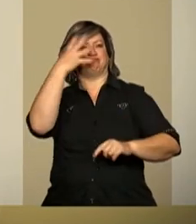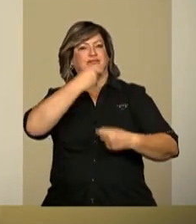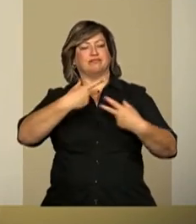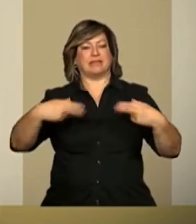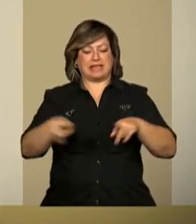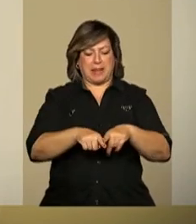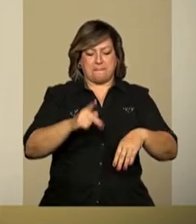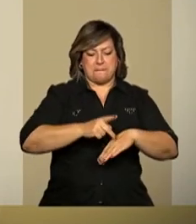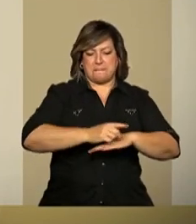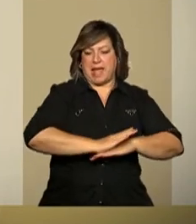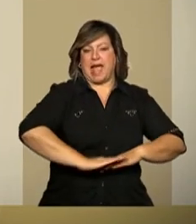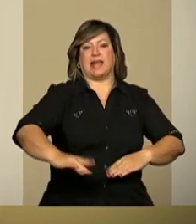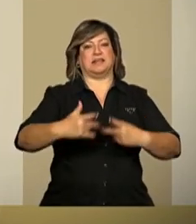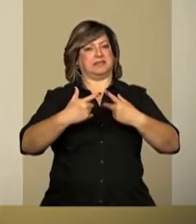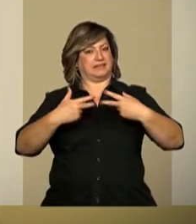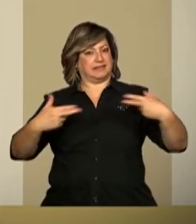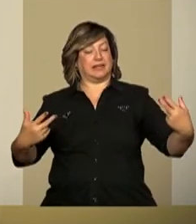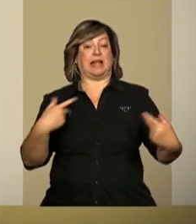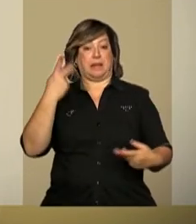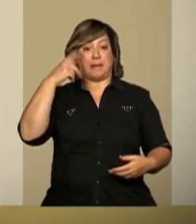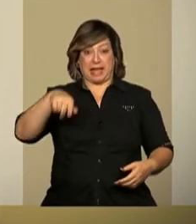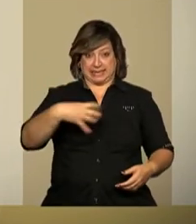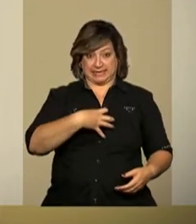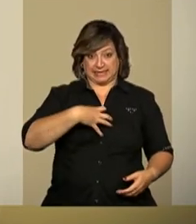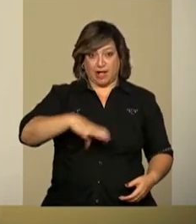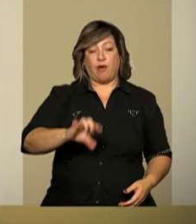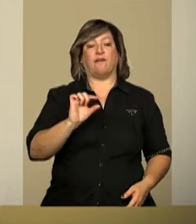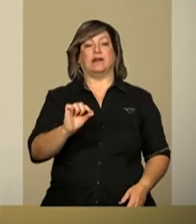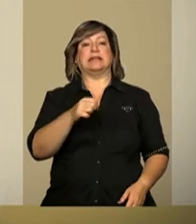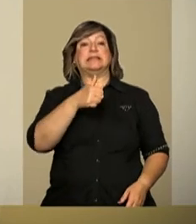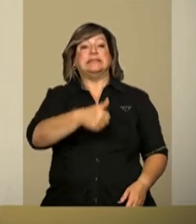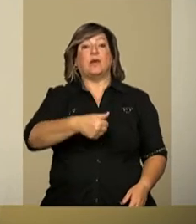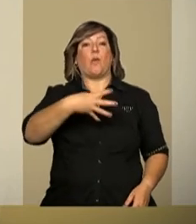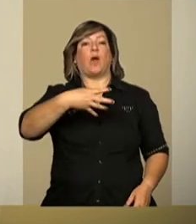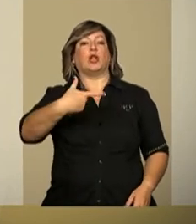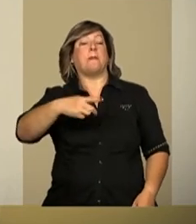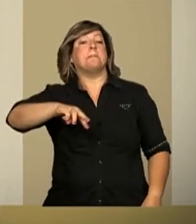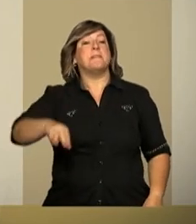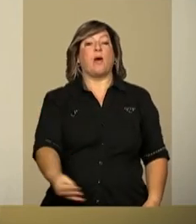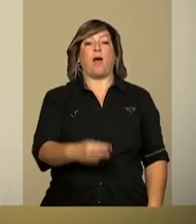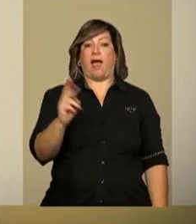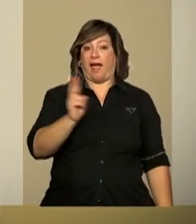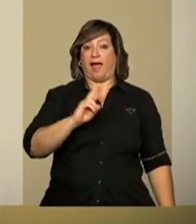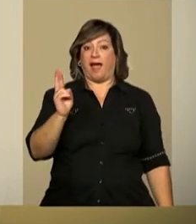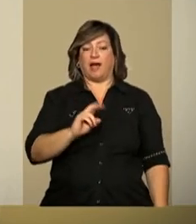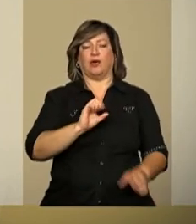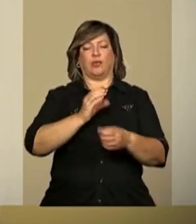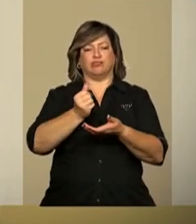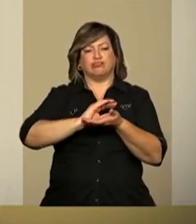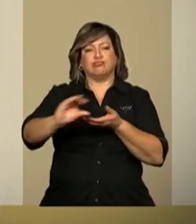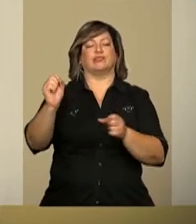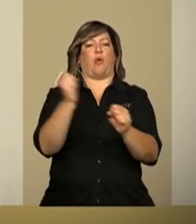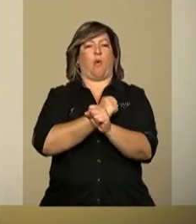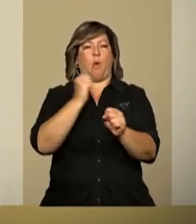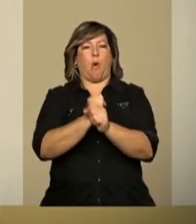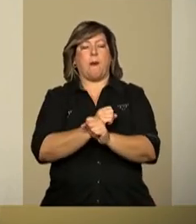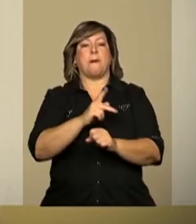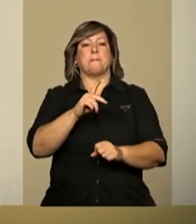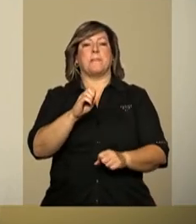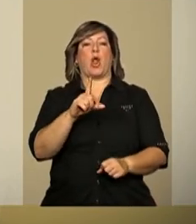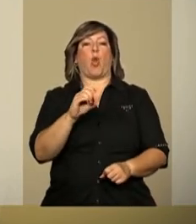calçamento de pedras para Salvador vão ser R 142 milhões de reais para obras de restauração do